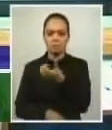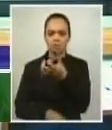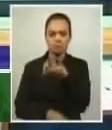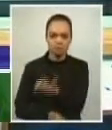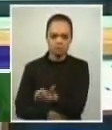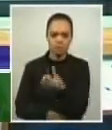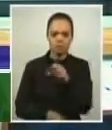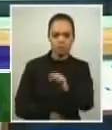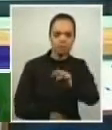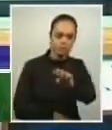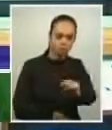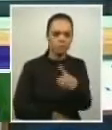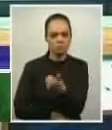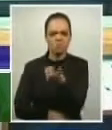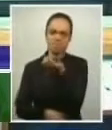1688/1689